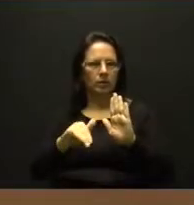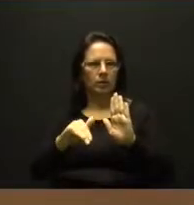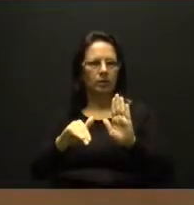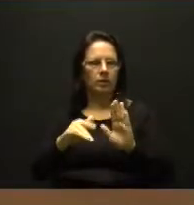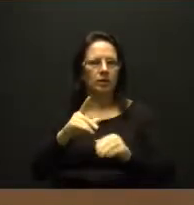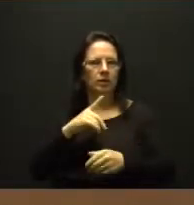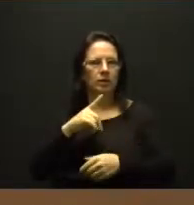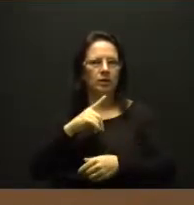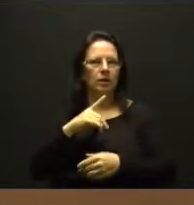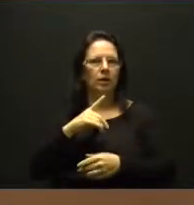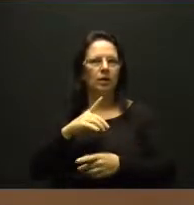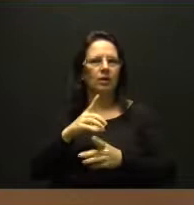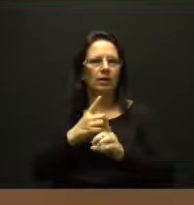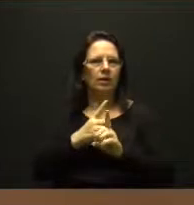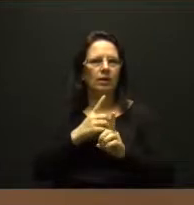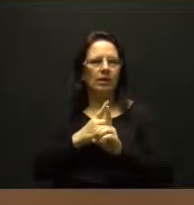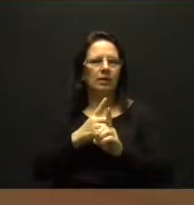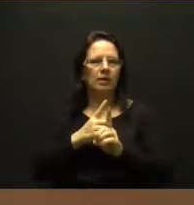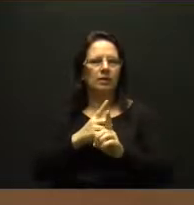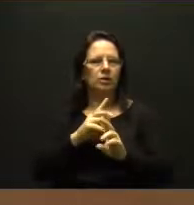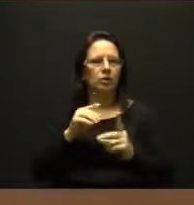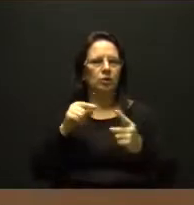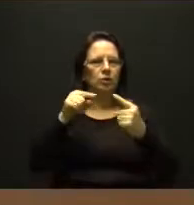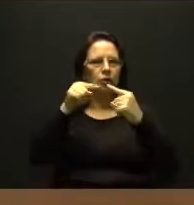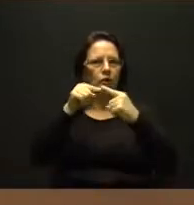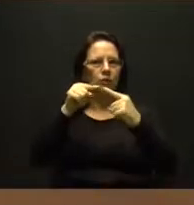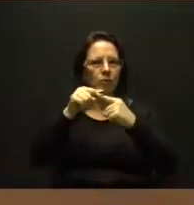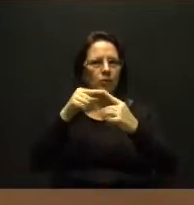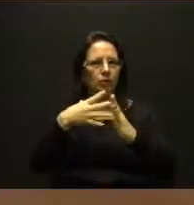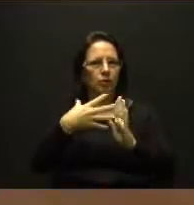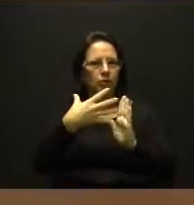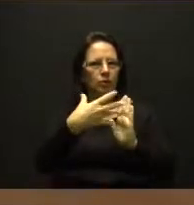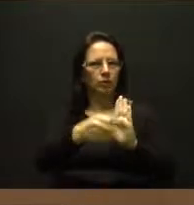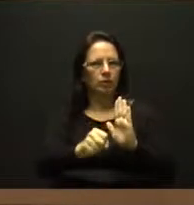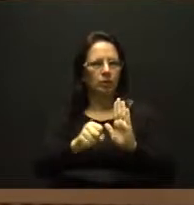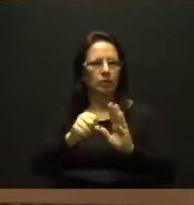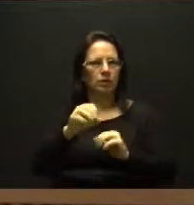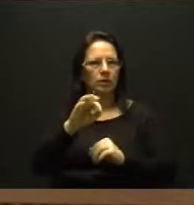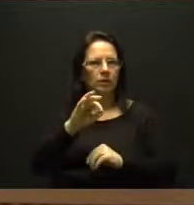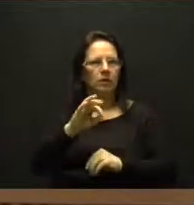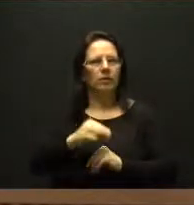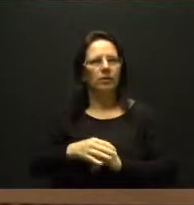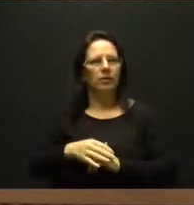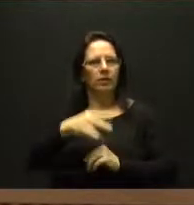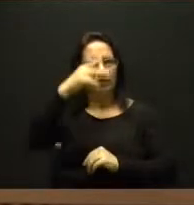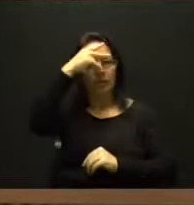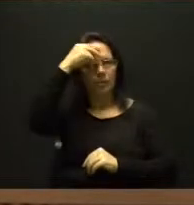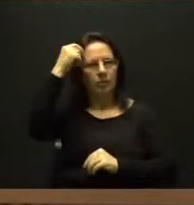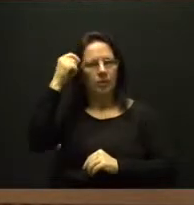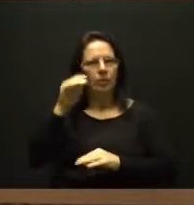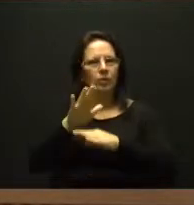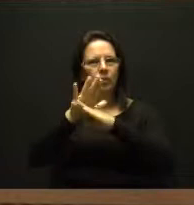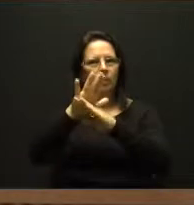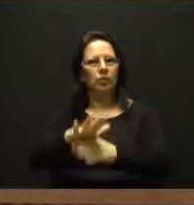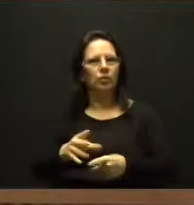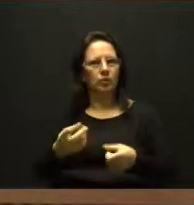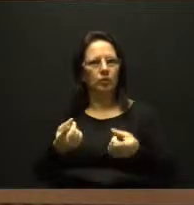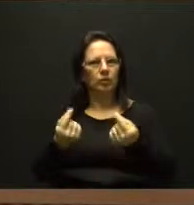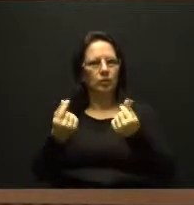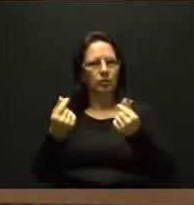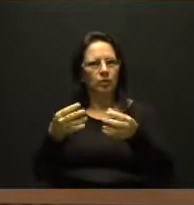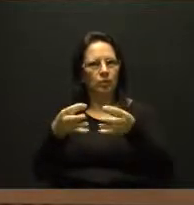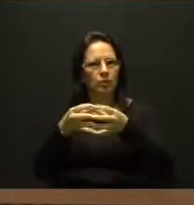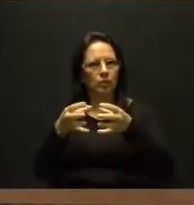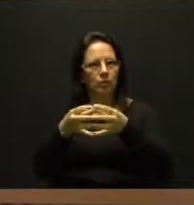onde se assevera que tem por objetivo autorizar o executivo a conceder auxílio financeiro 2º subgrupamento